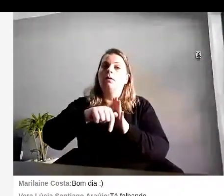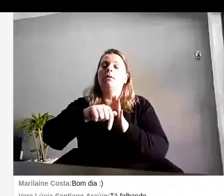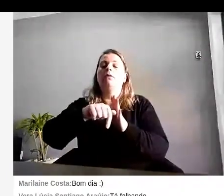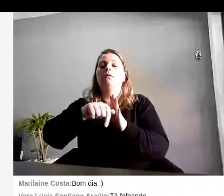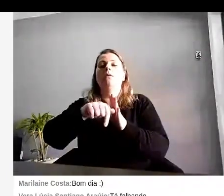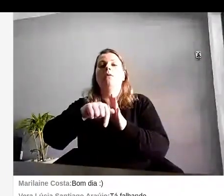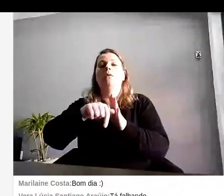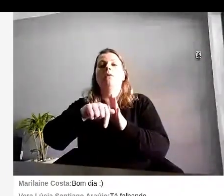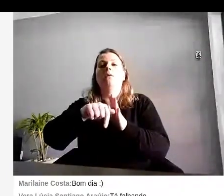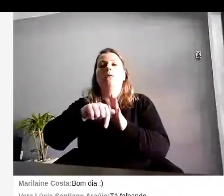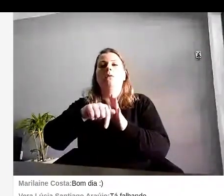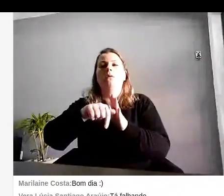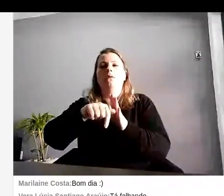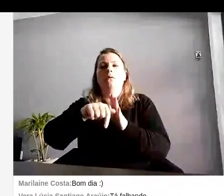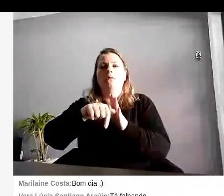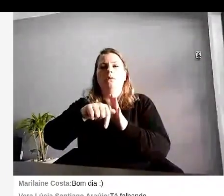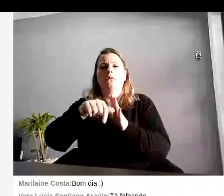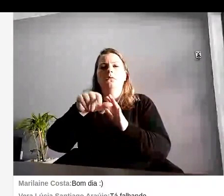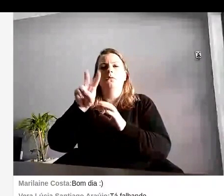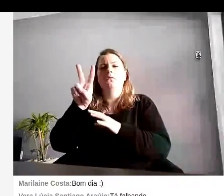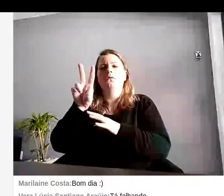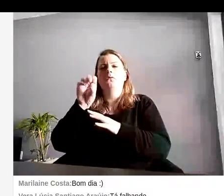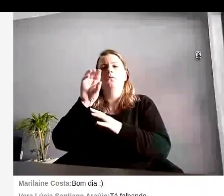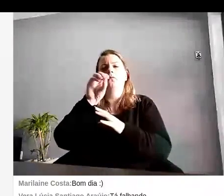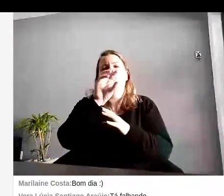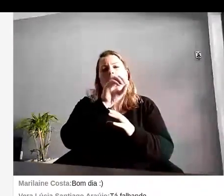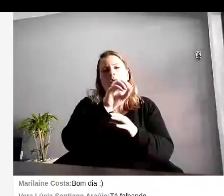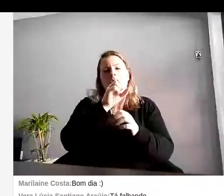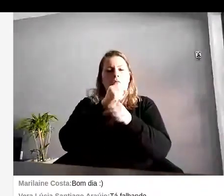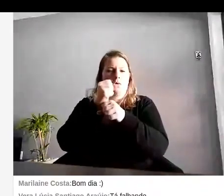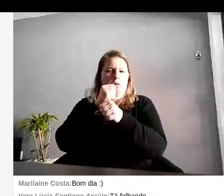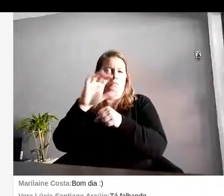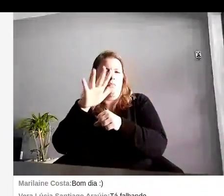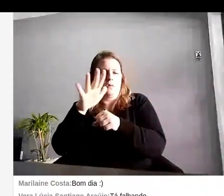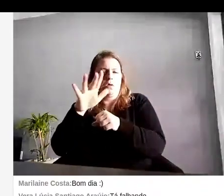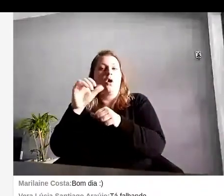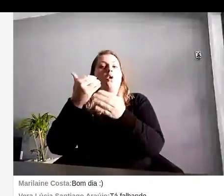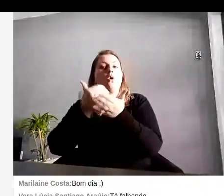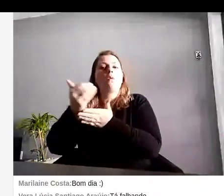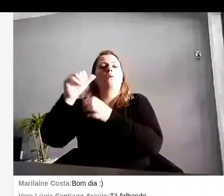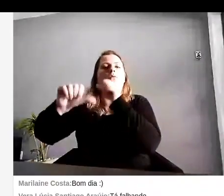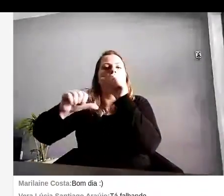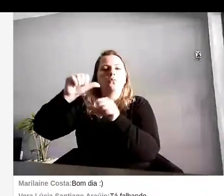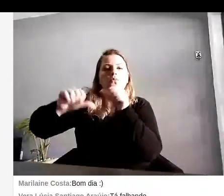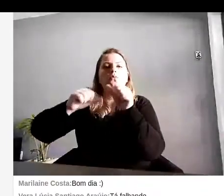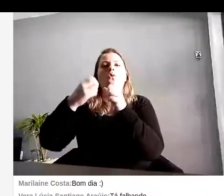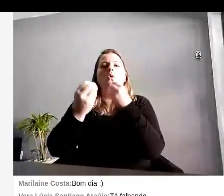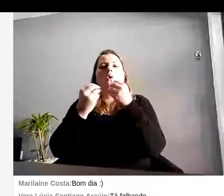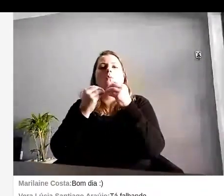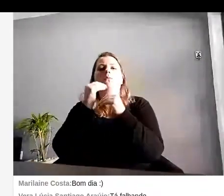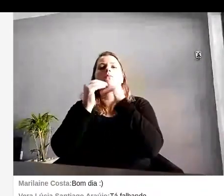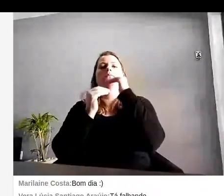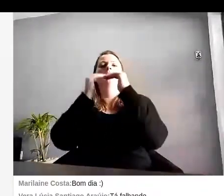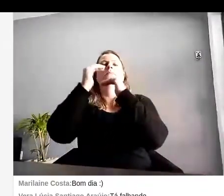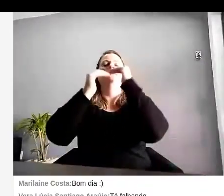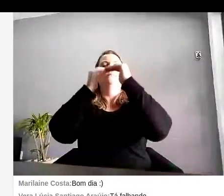aos 2000, nós tivemos algumas mudanças e desenvolvimentos. Por